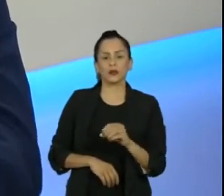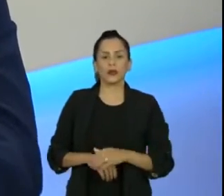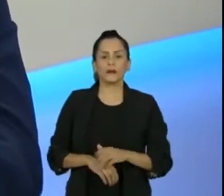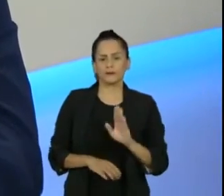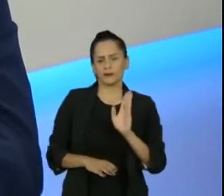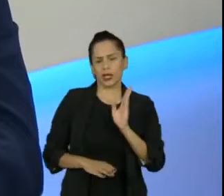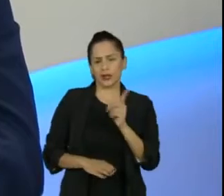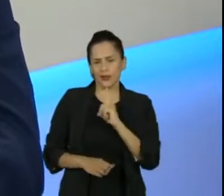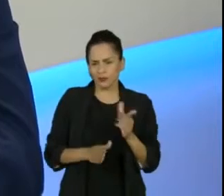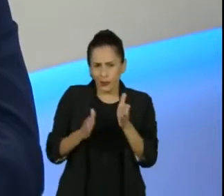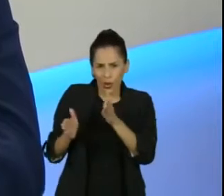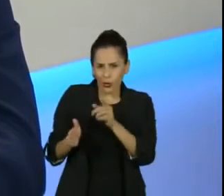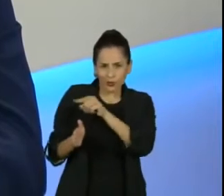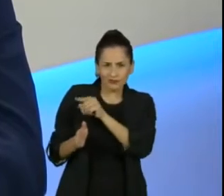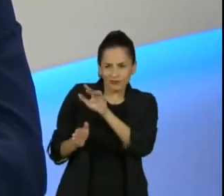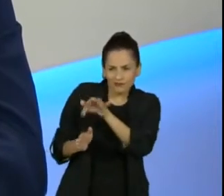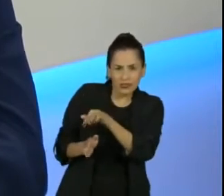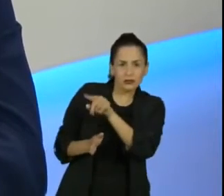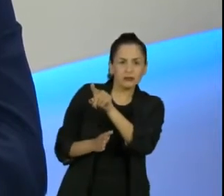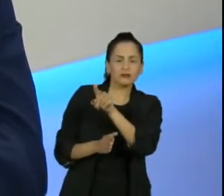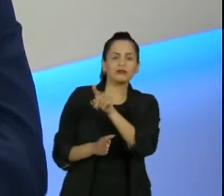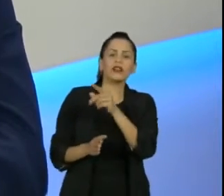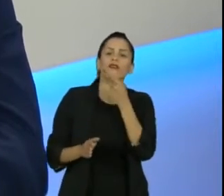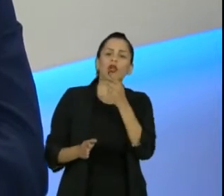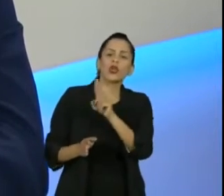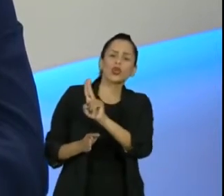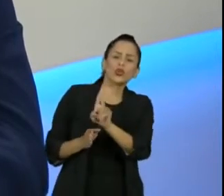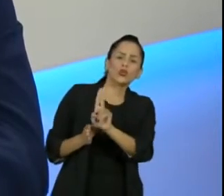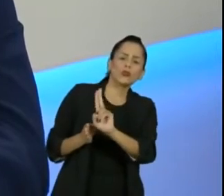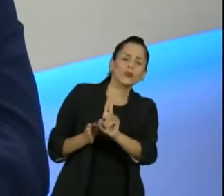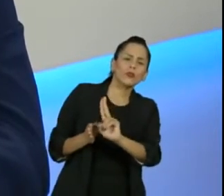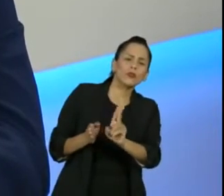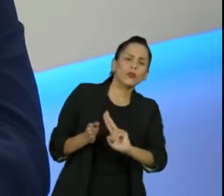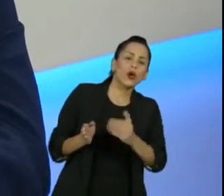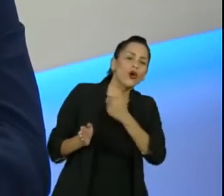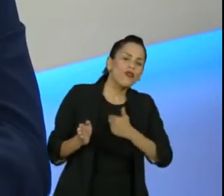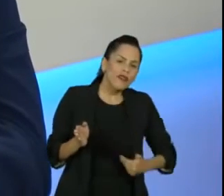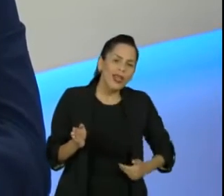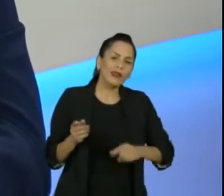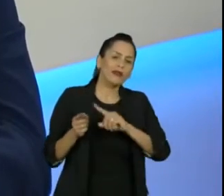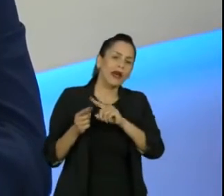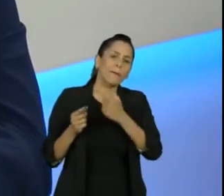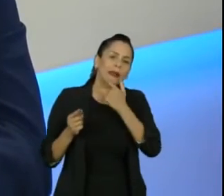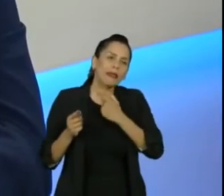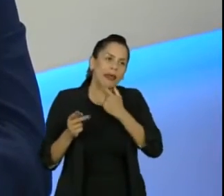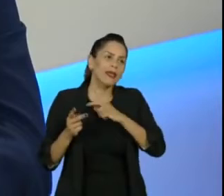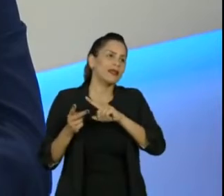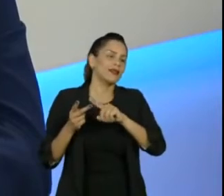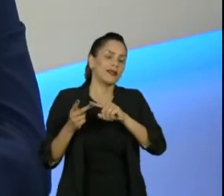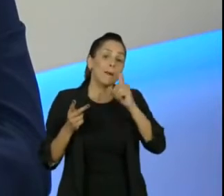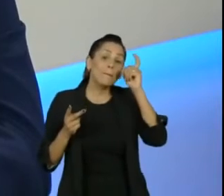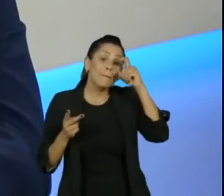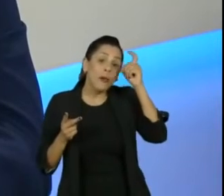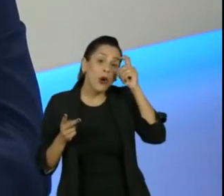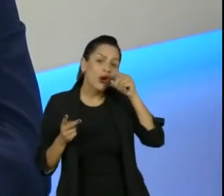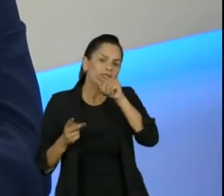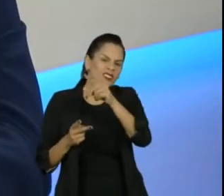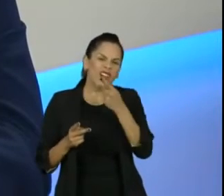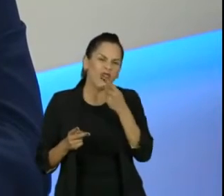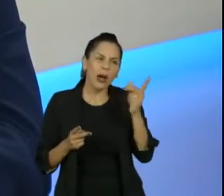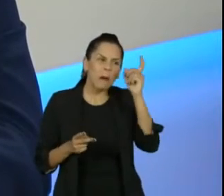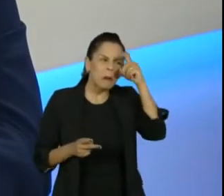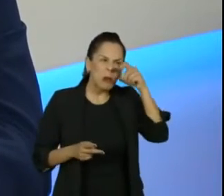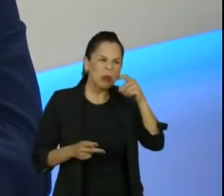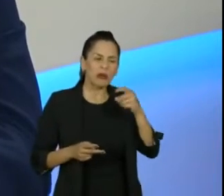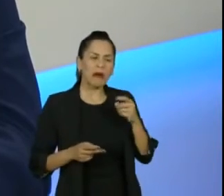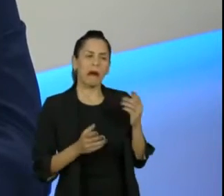aqui agora há pouco, eu estava citando alguns nomes de pessoas do governo, eu citei o Sérgio Moro, o senhor disse que nem tanto, né, não teria elogiado o Sérgio Moro. Eu queria que o senhor fizesse